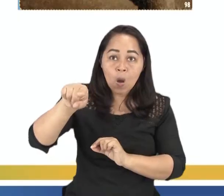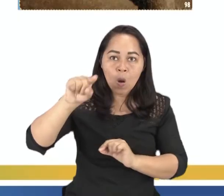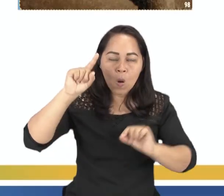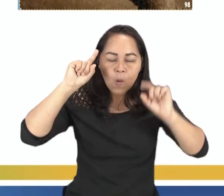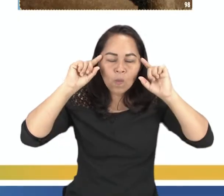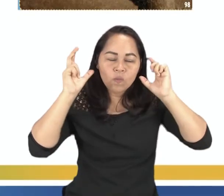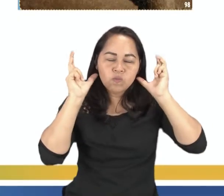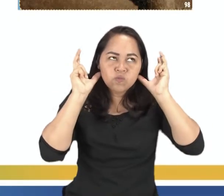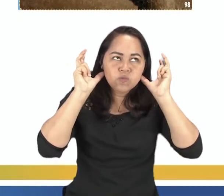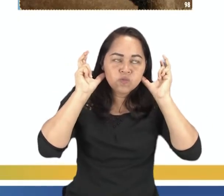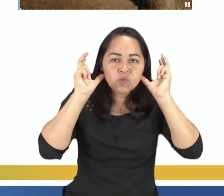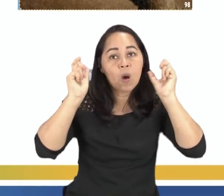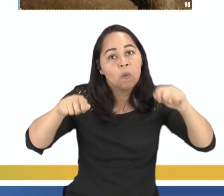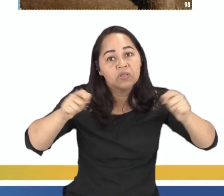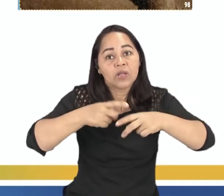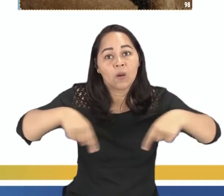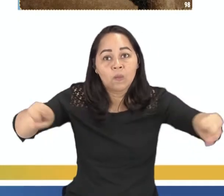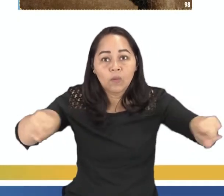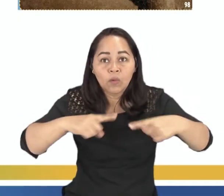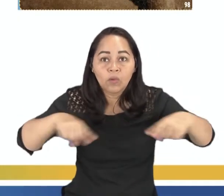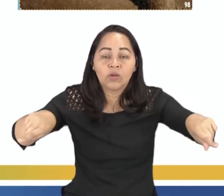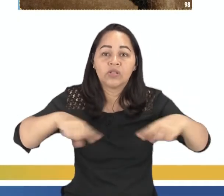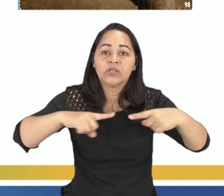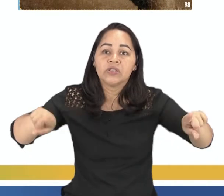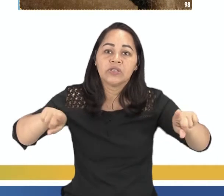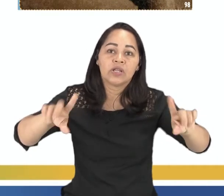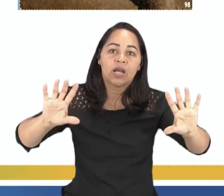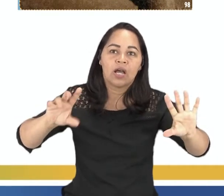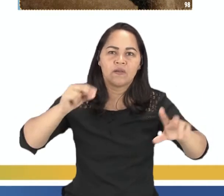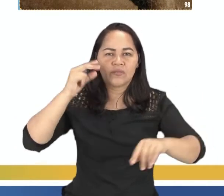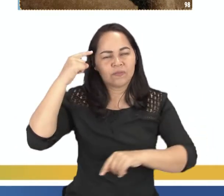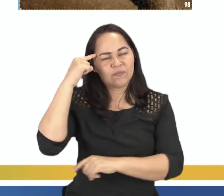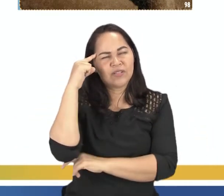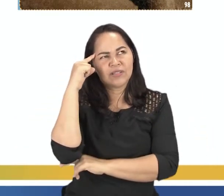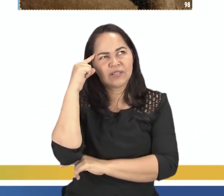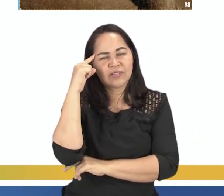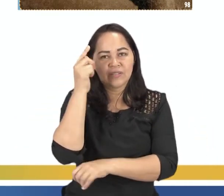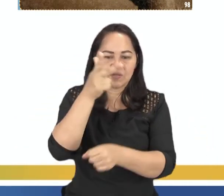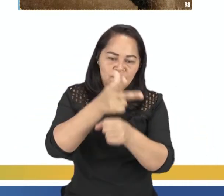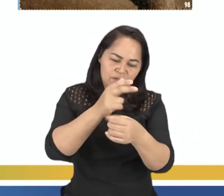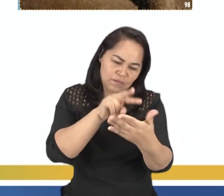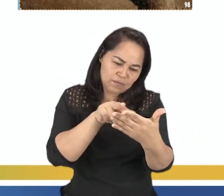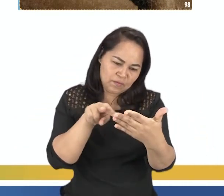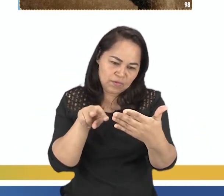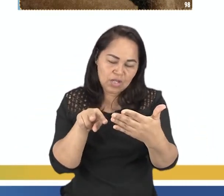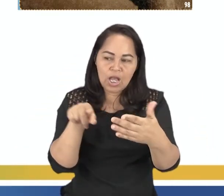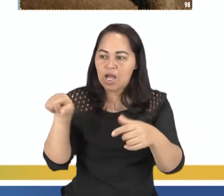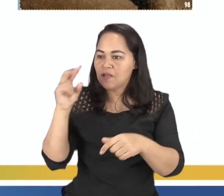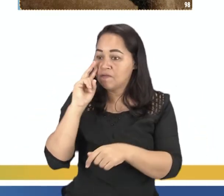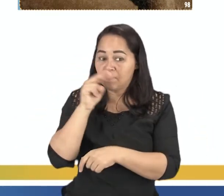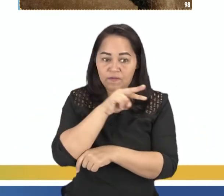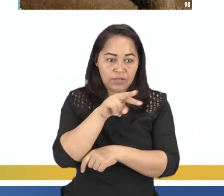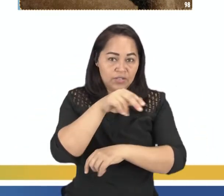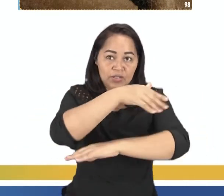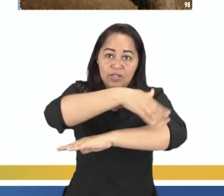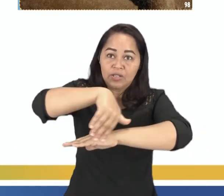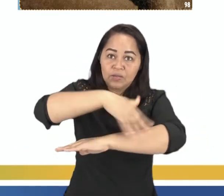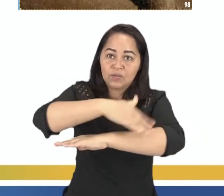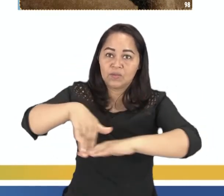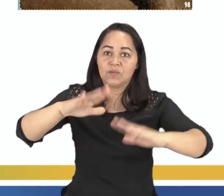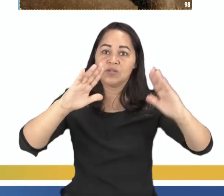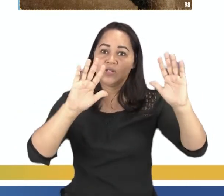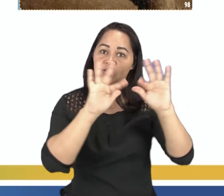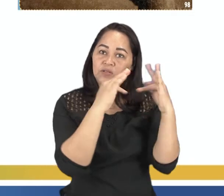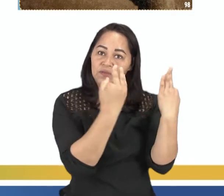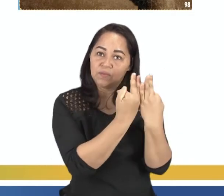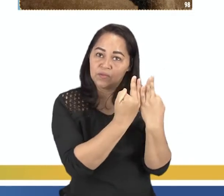música favorita no fone de ouvido, imaginando que o que acontece é um videoclipe. Observe calmamente as pessoas passando na rua, seus familiares